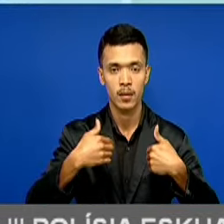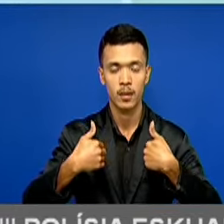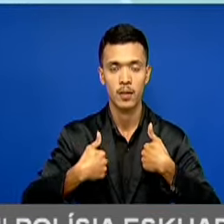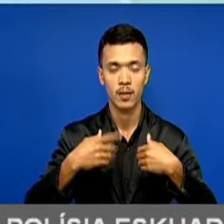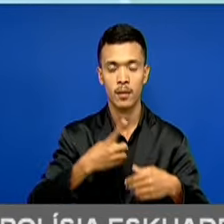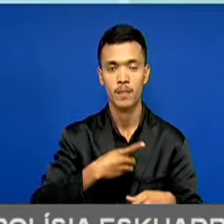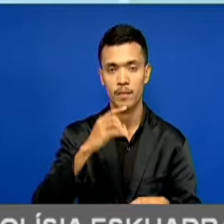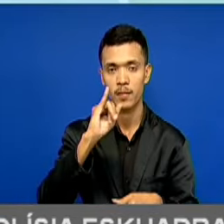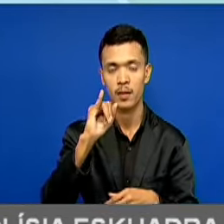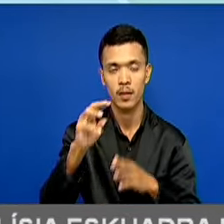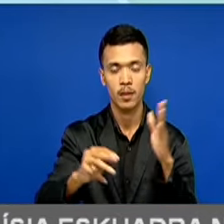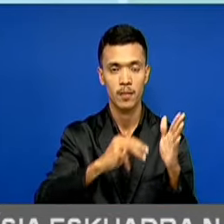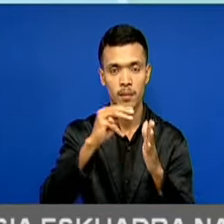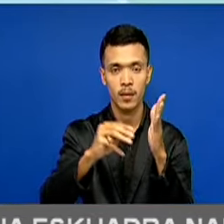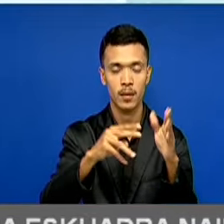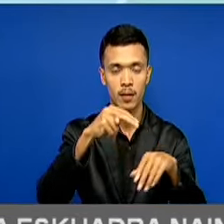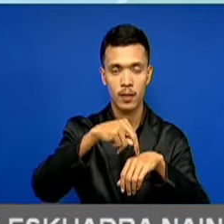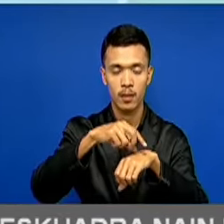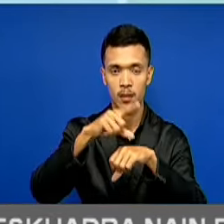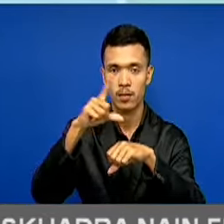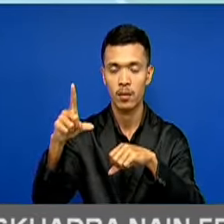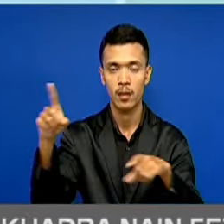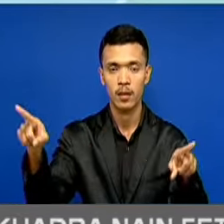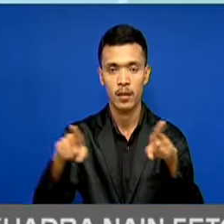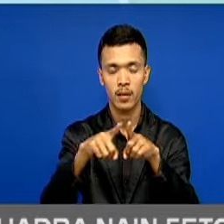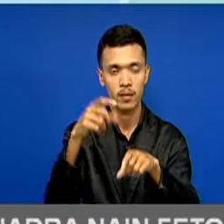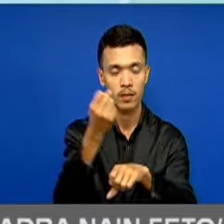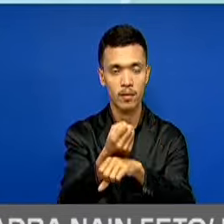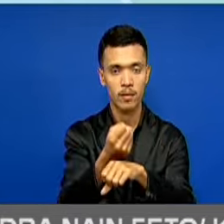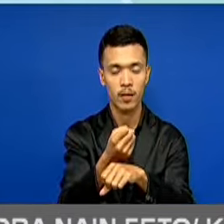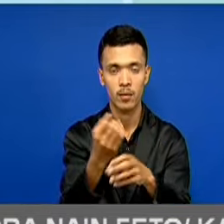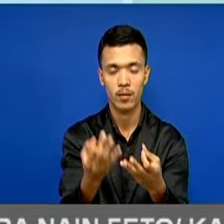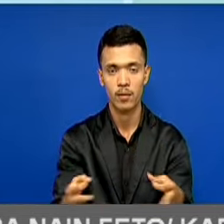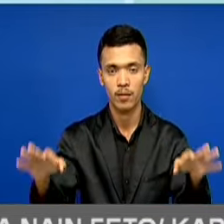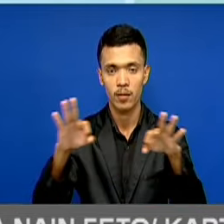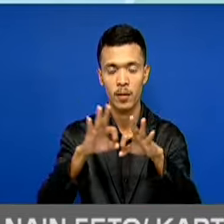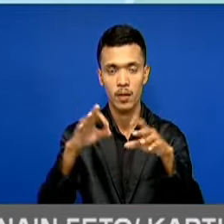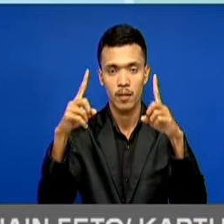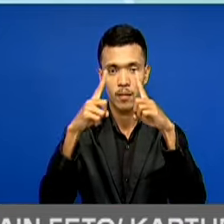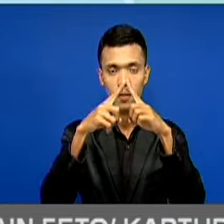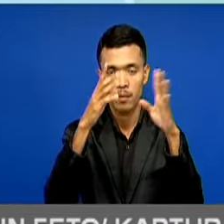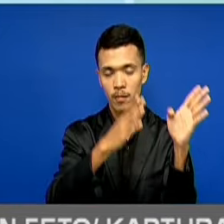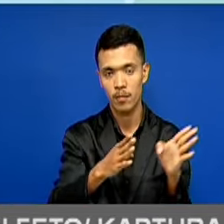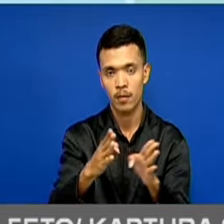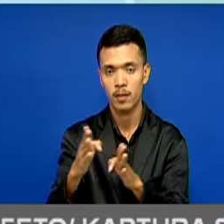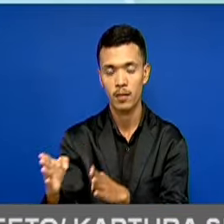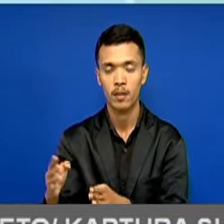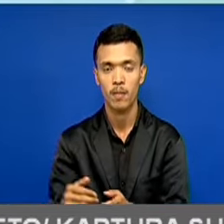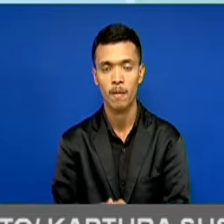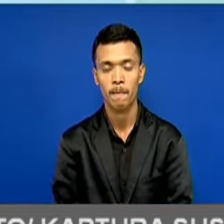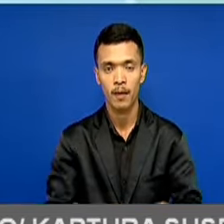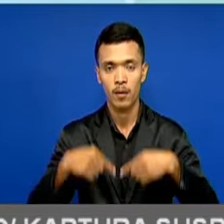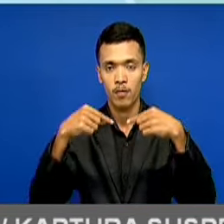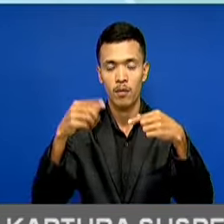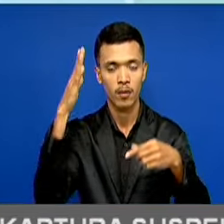de Nian, e também a gente está tal um fato que ainda é bem importante para Deus e ter preparação para o evento. E de novo, nós